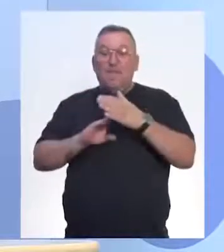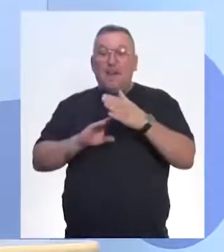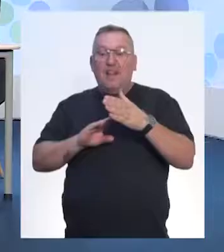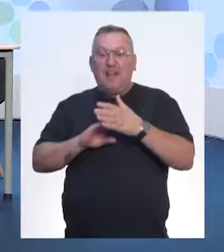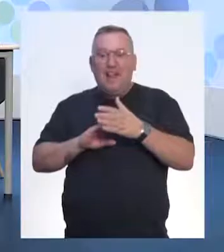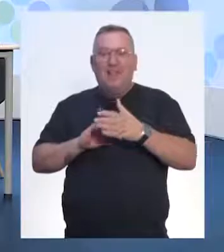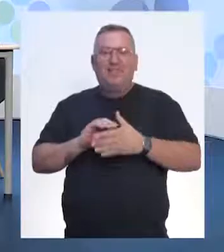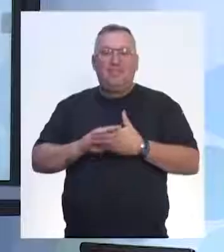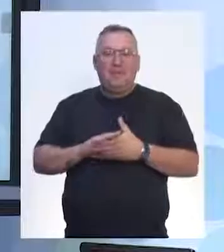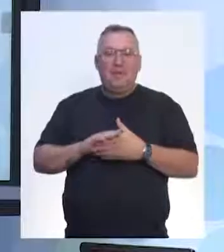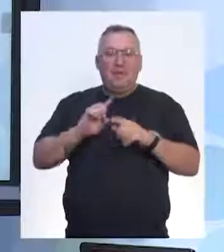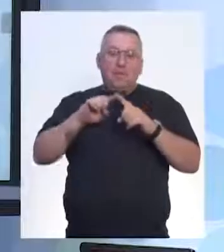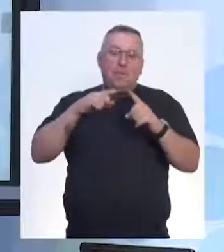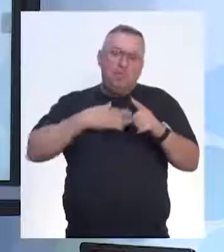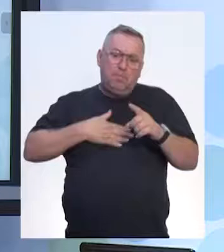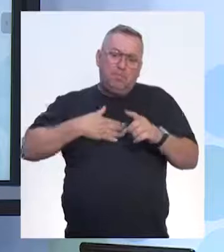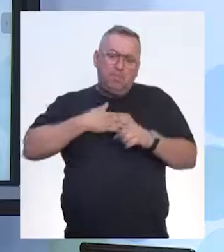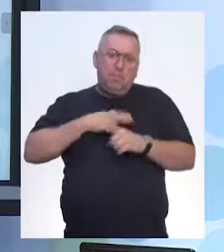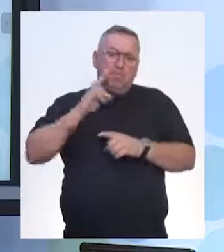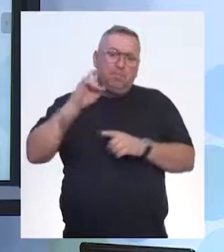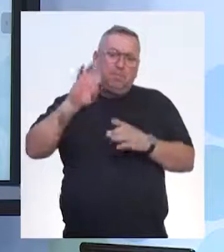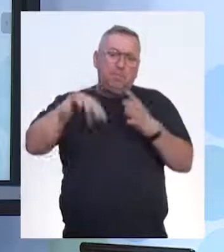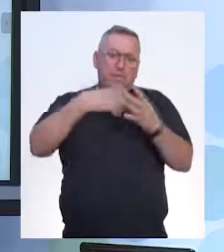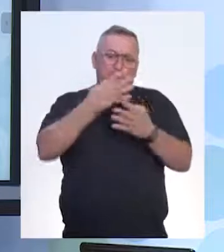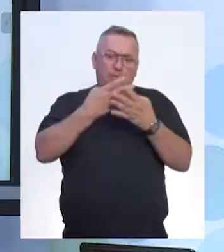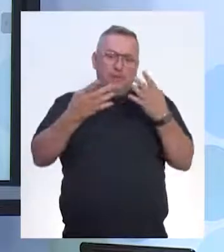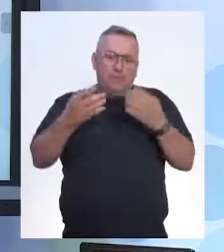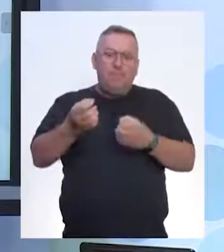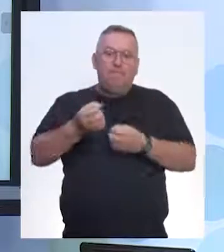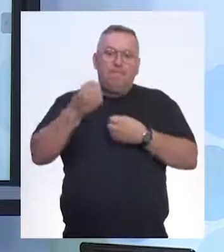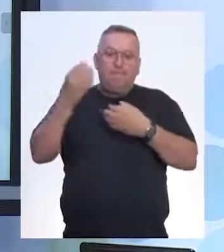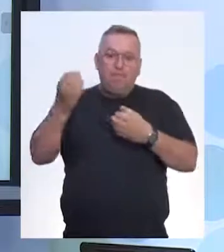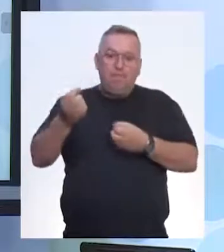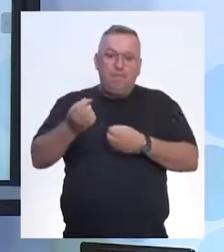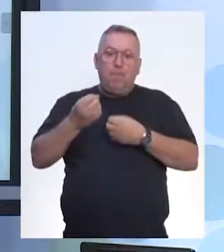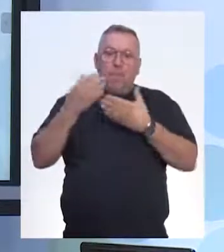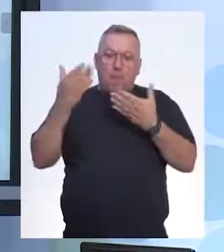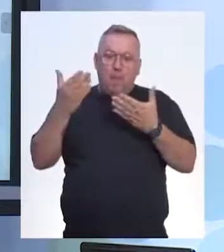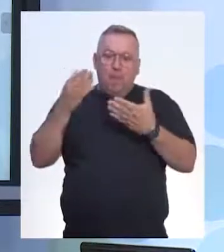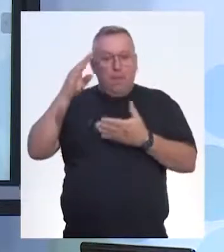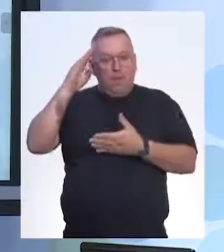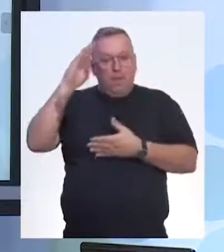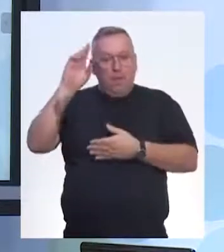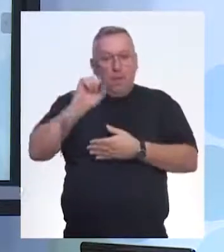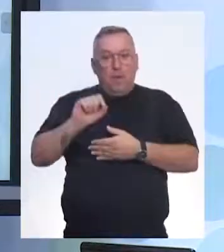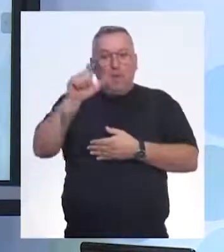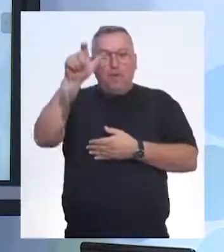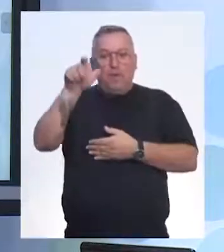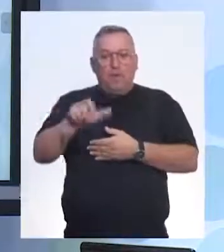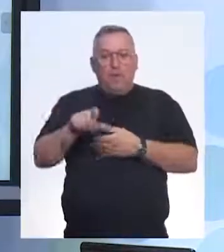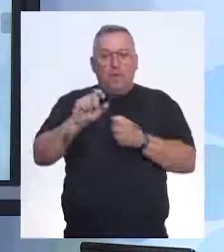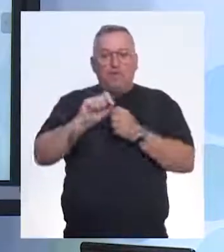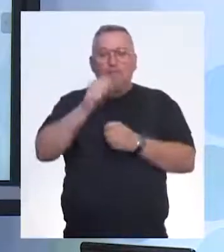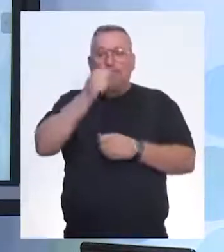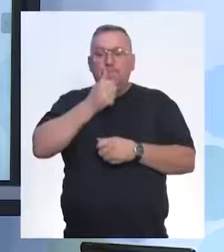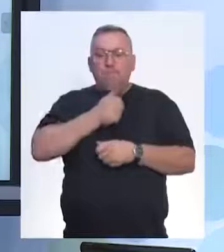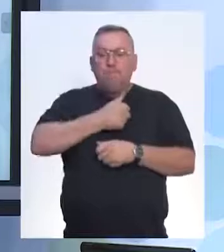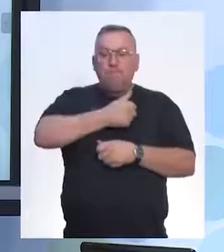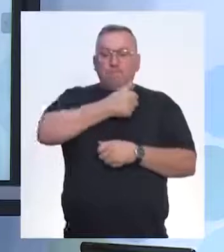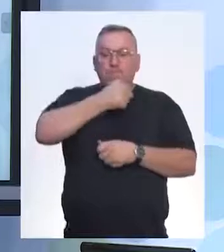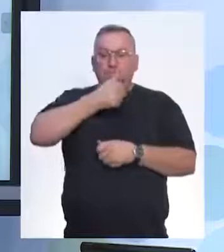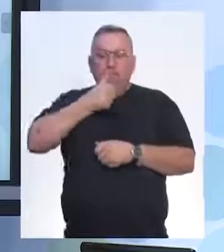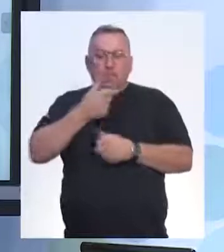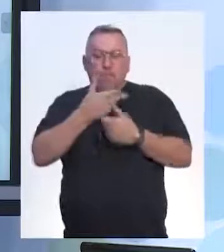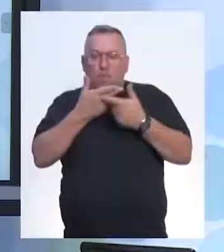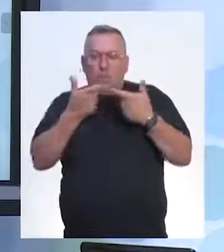a validade, mas tem gente que gosta de olhar essas informações, principalmente as pessoas que estão fazendo dieta ou algum